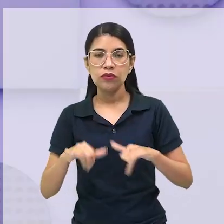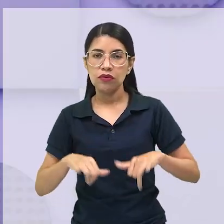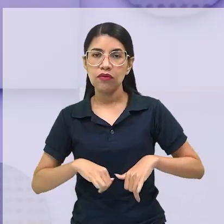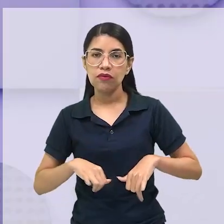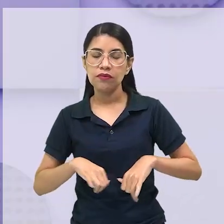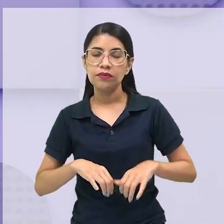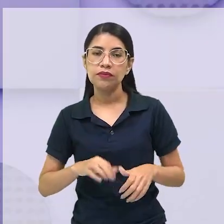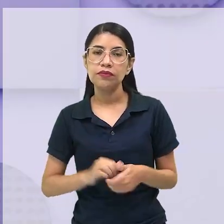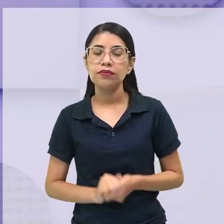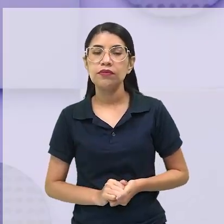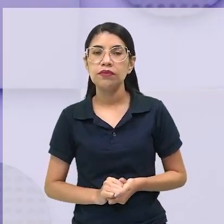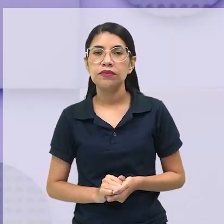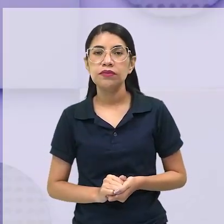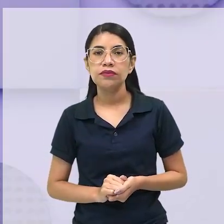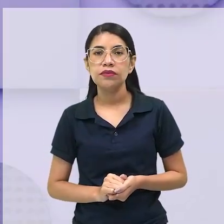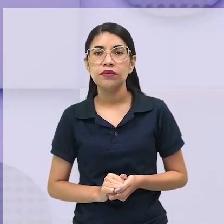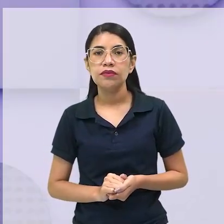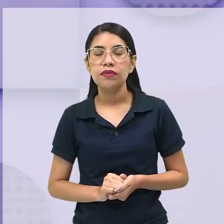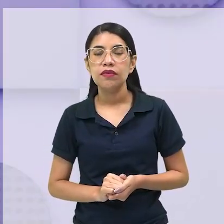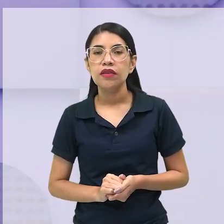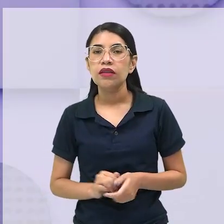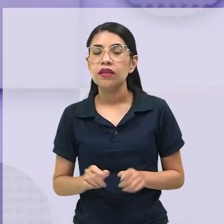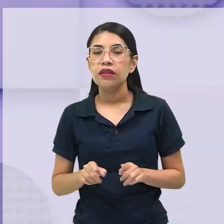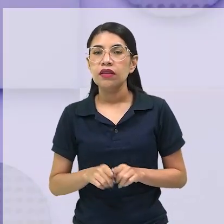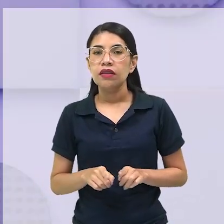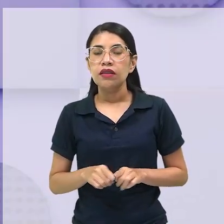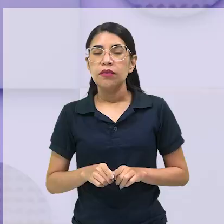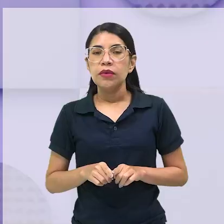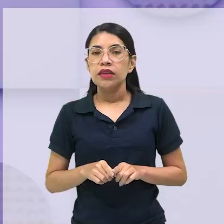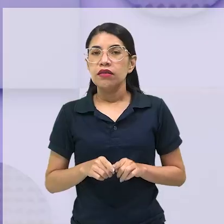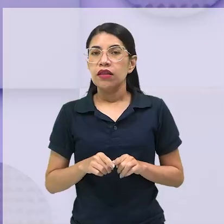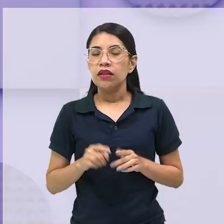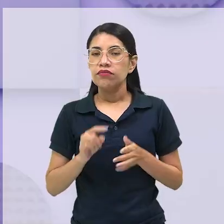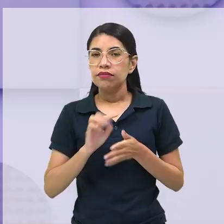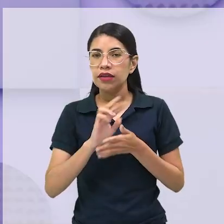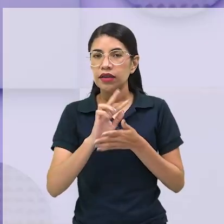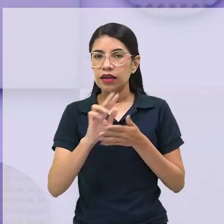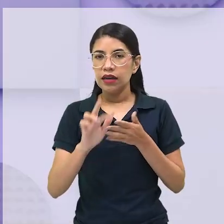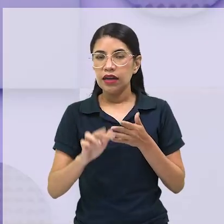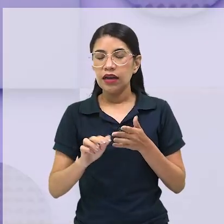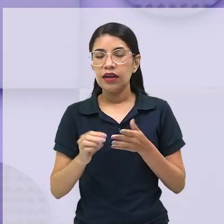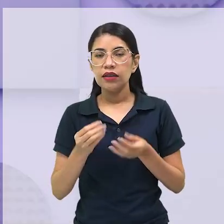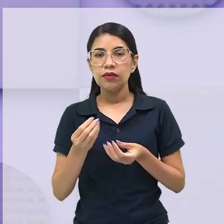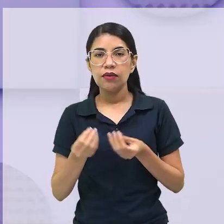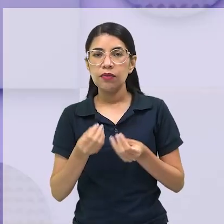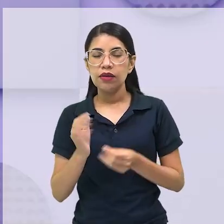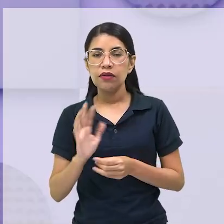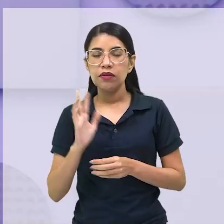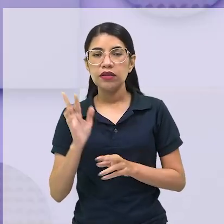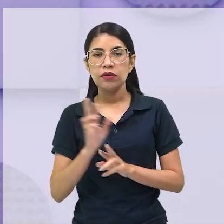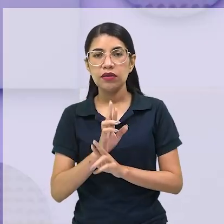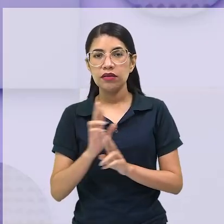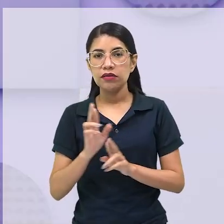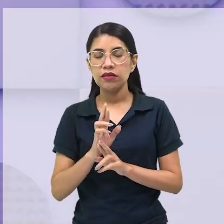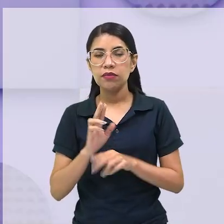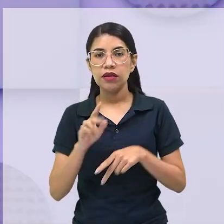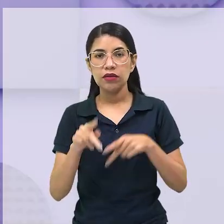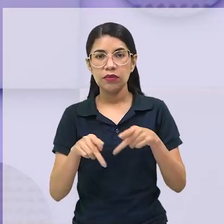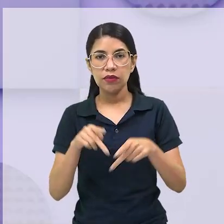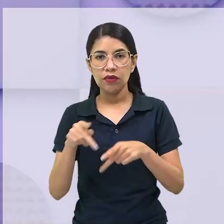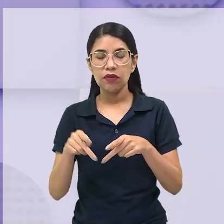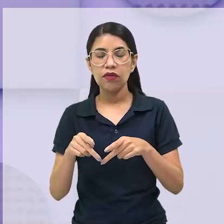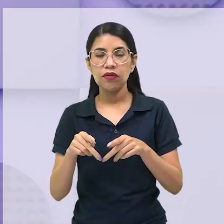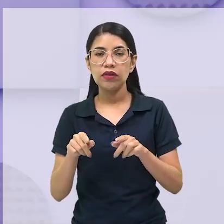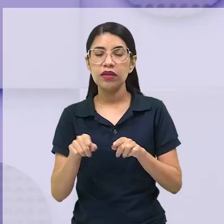aqui nós pensamos que, além disso tudo, nós temos que pensar o relacionamento das comunidades religiosas com